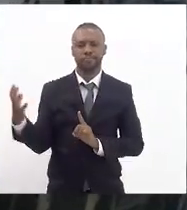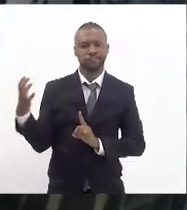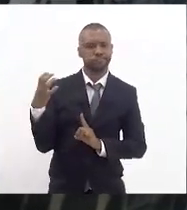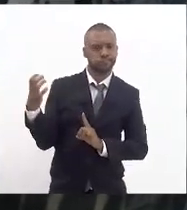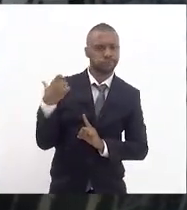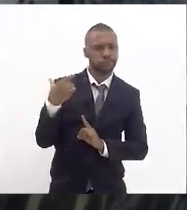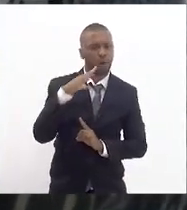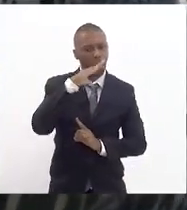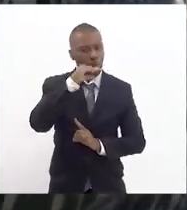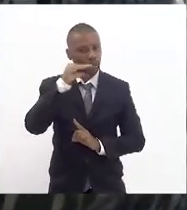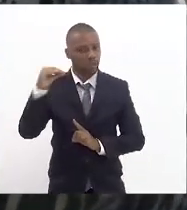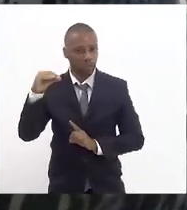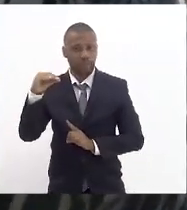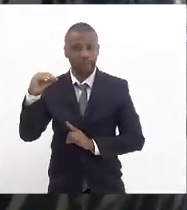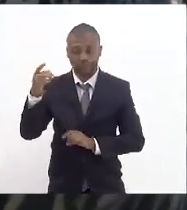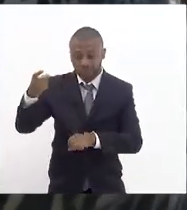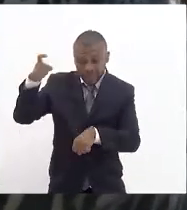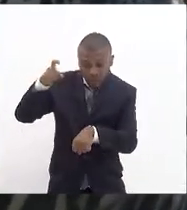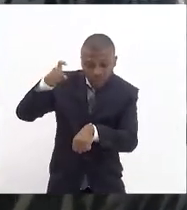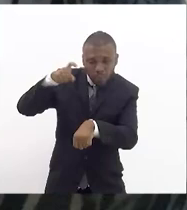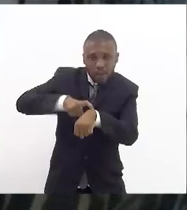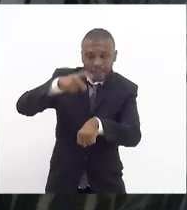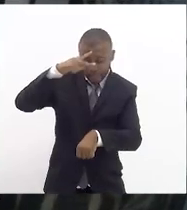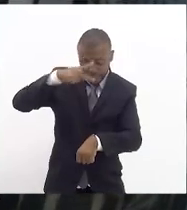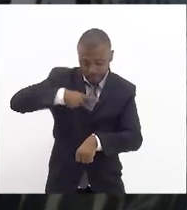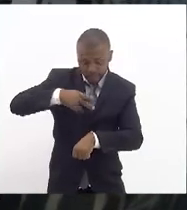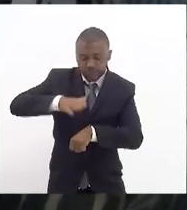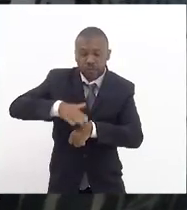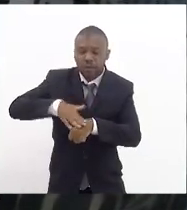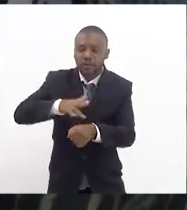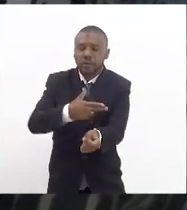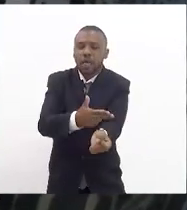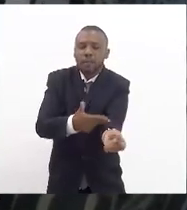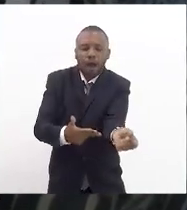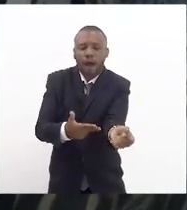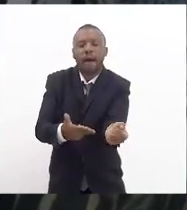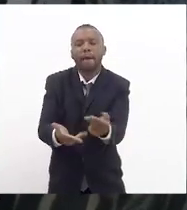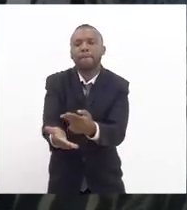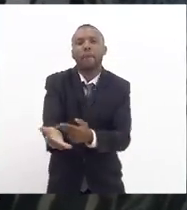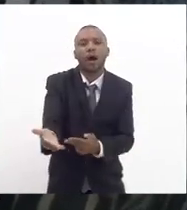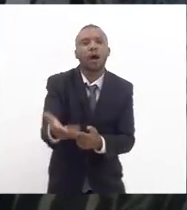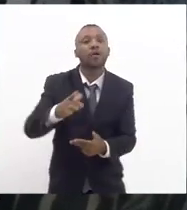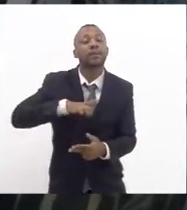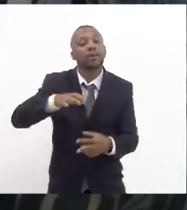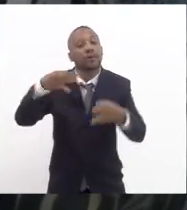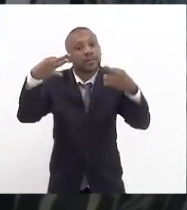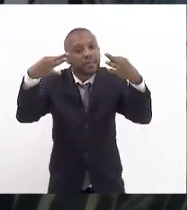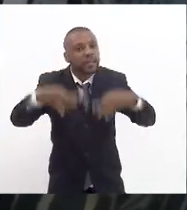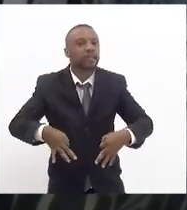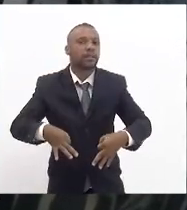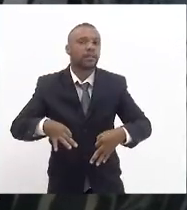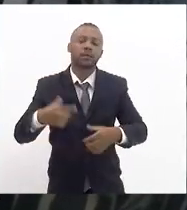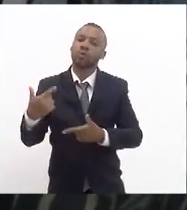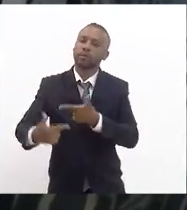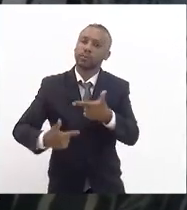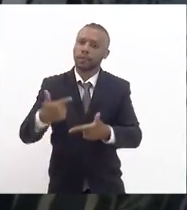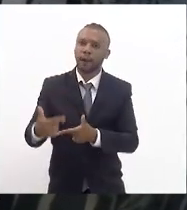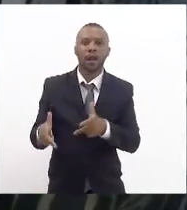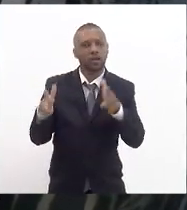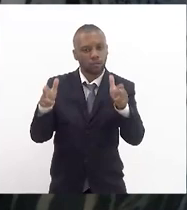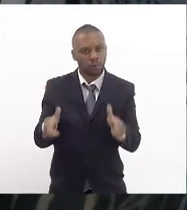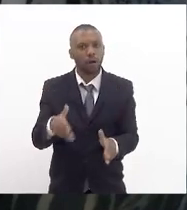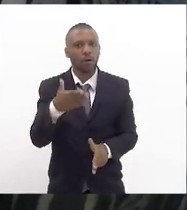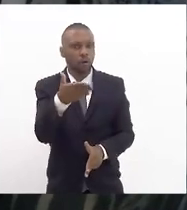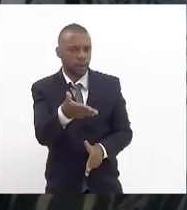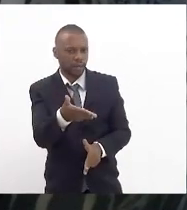a ponto deles se automutilarem. Eu tenho certeza, deputada aqui, um trabalho como esse feito